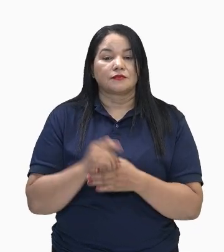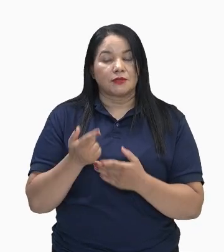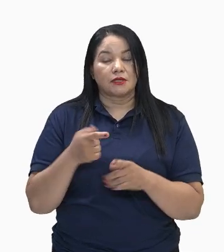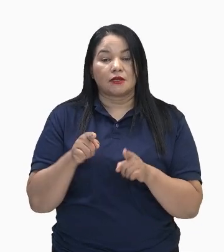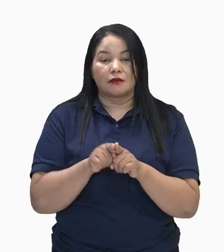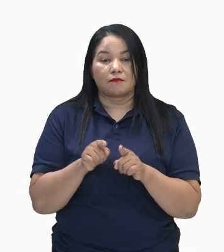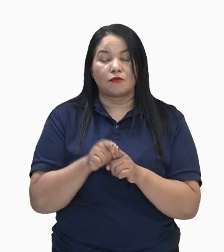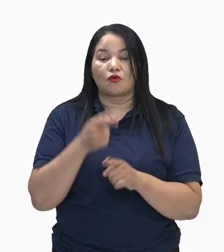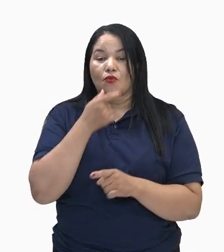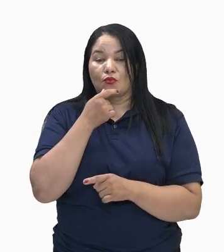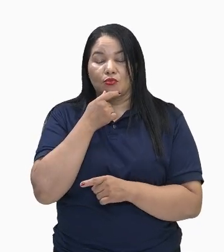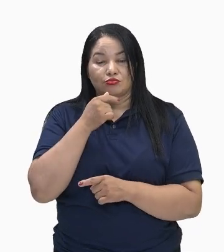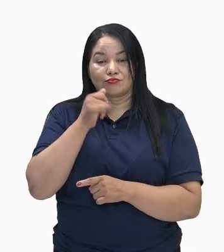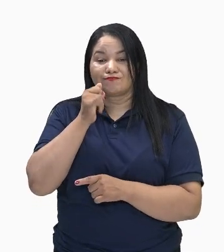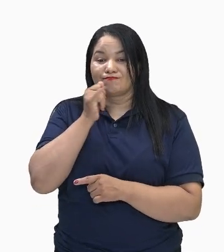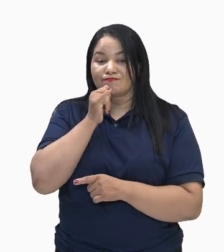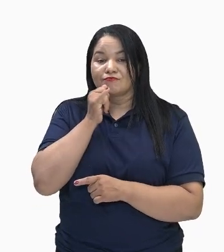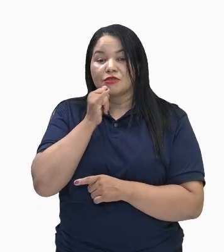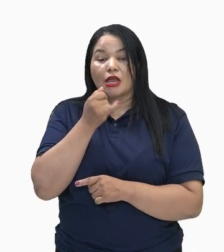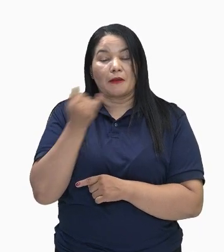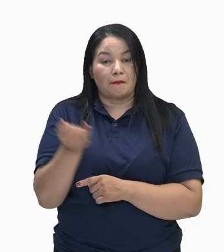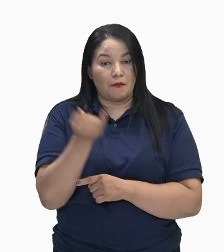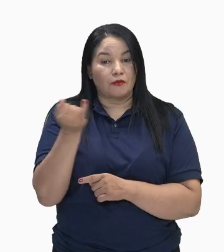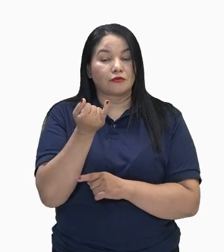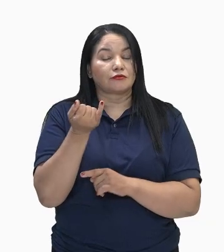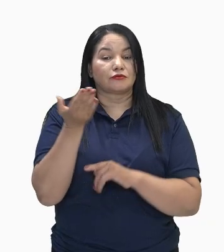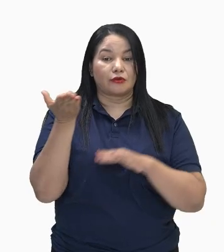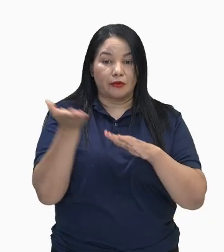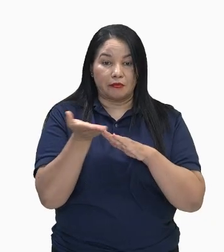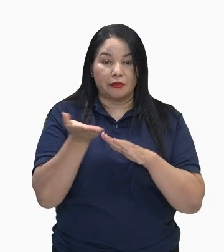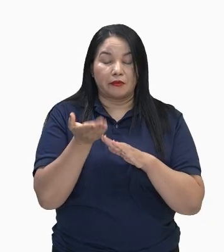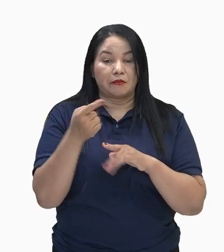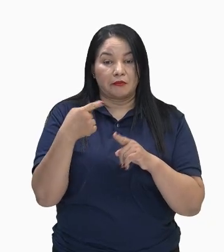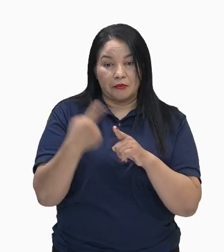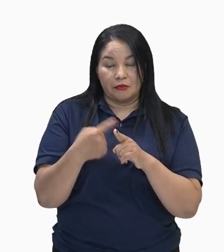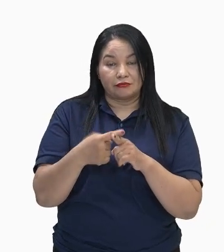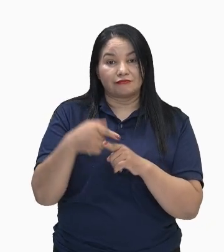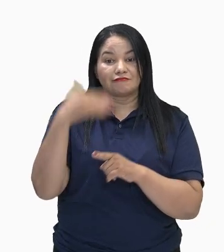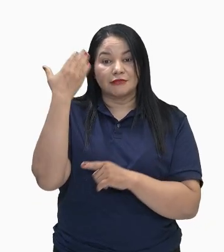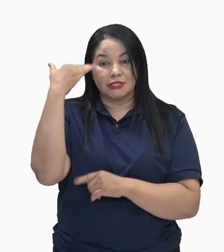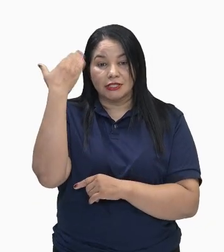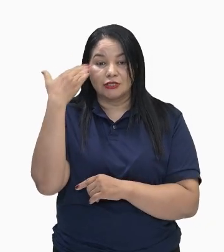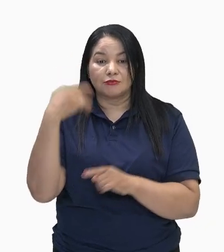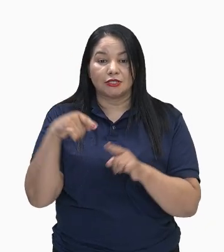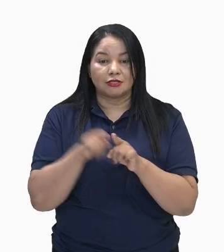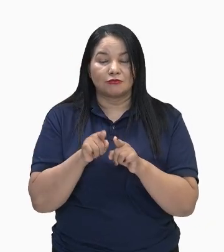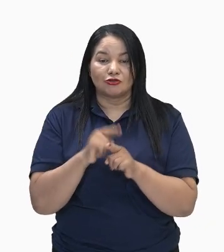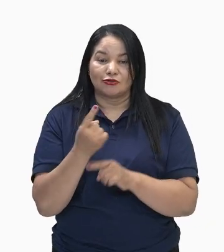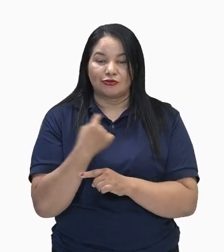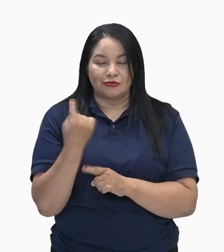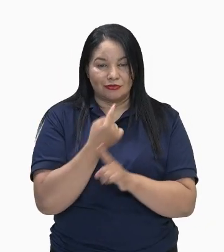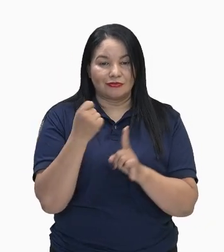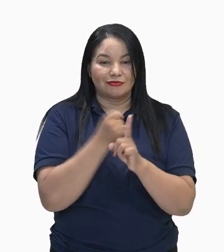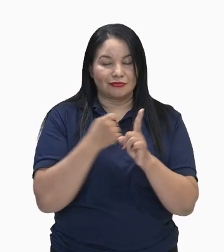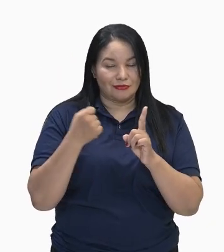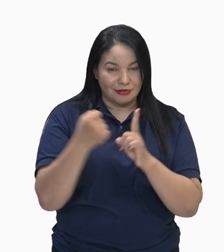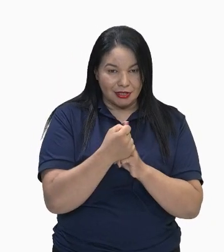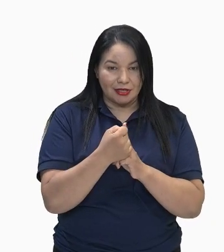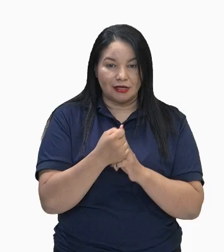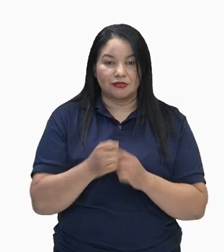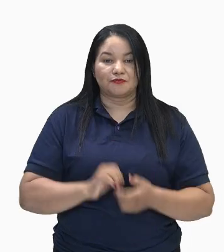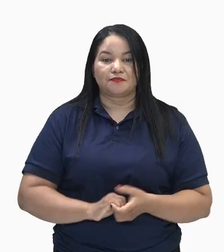muito importante na contemporaneidade em seu entendimento da nossa sociedade,